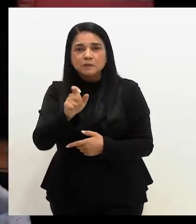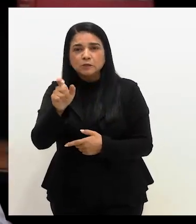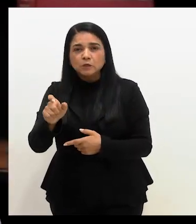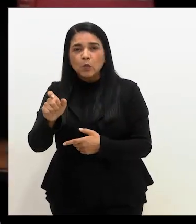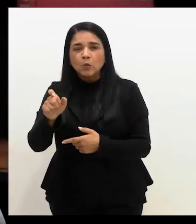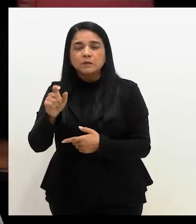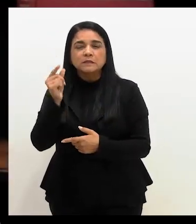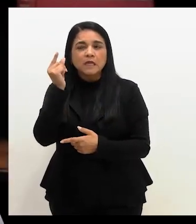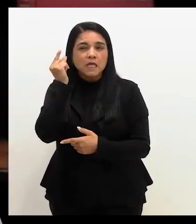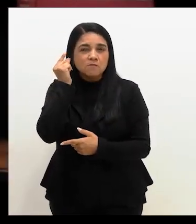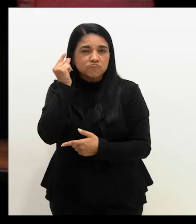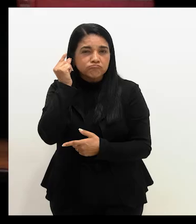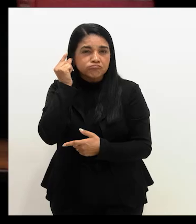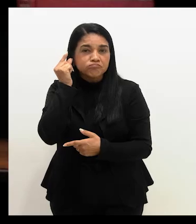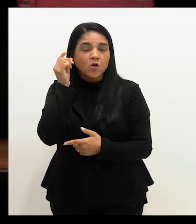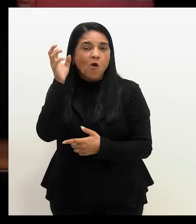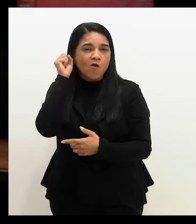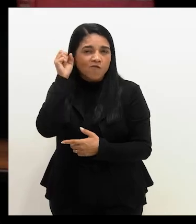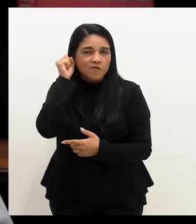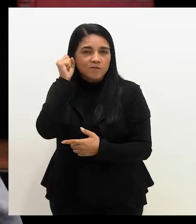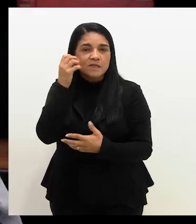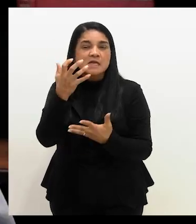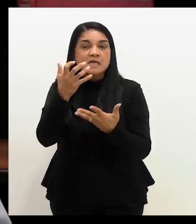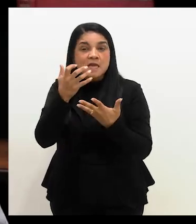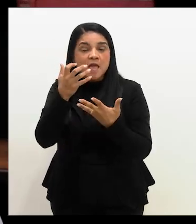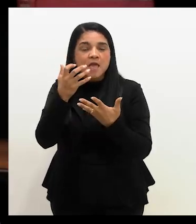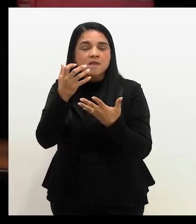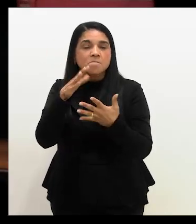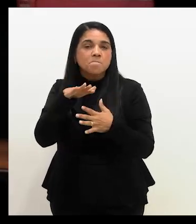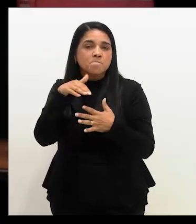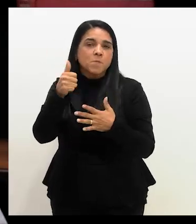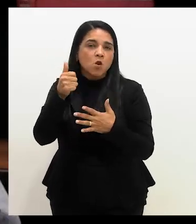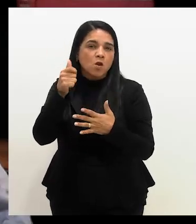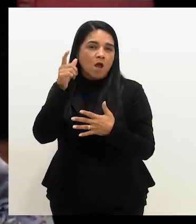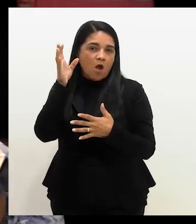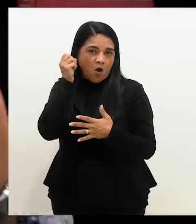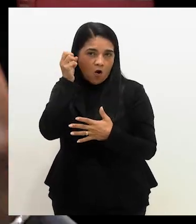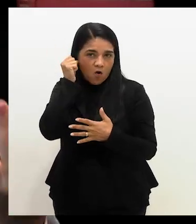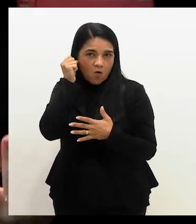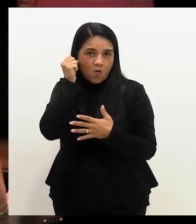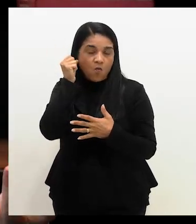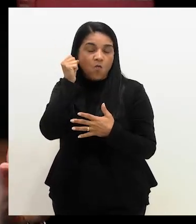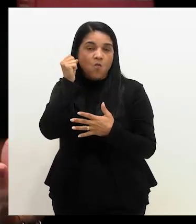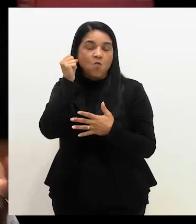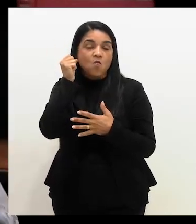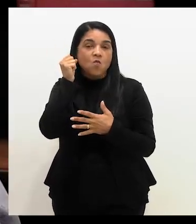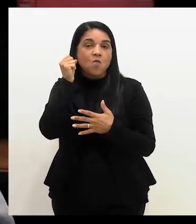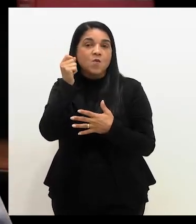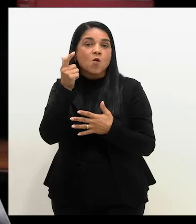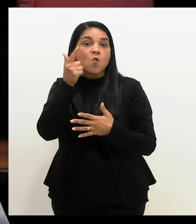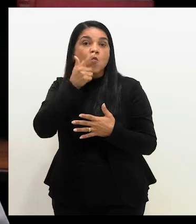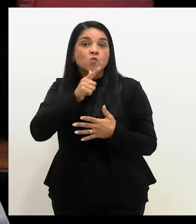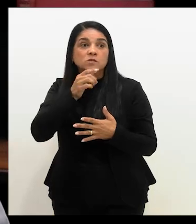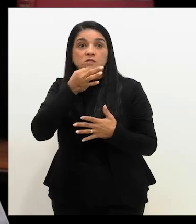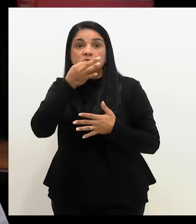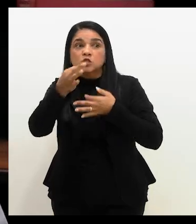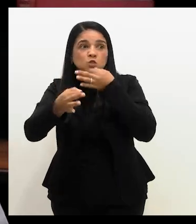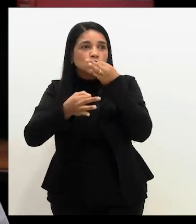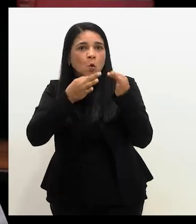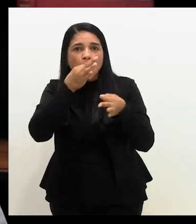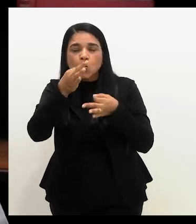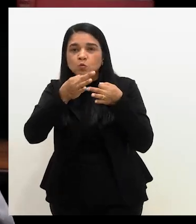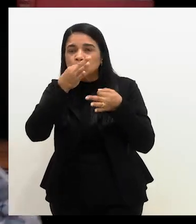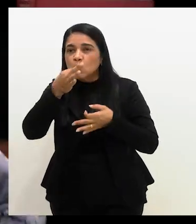Então, pessoas que ainda têm um resquício de audição e querem escutar e querem pelo menos ter o mínimo de audição possível para